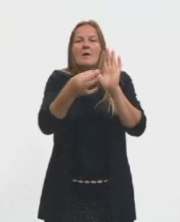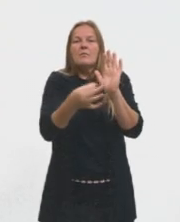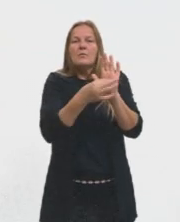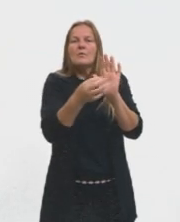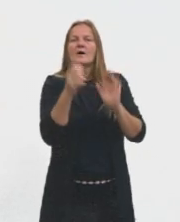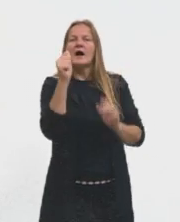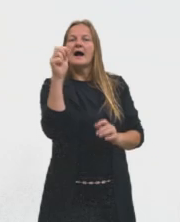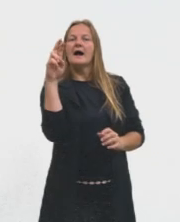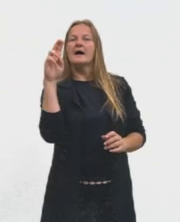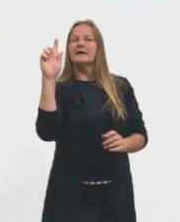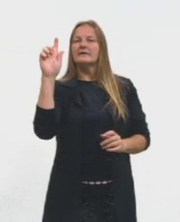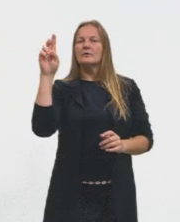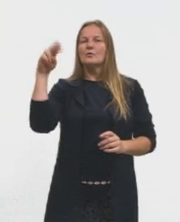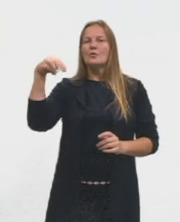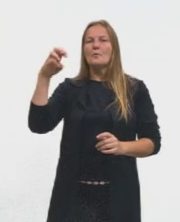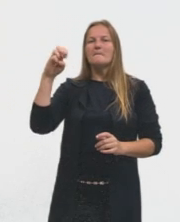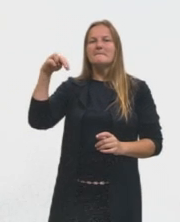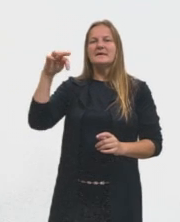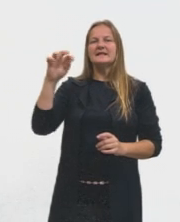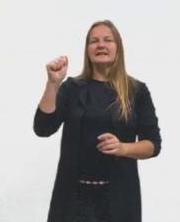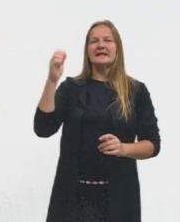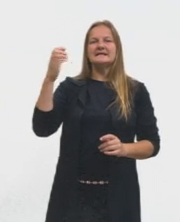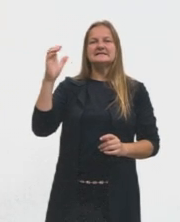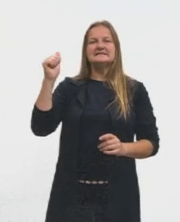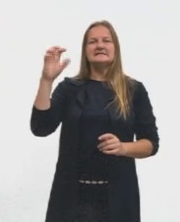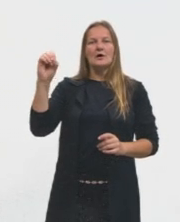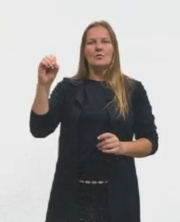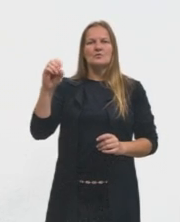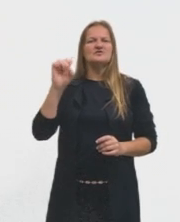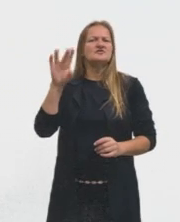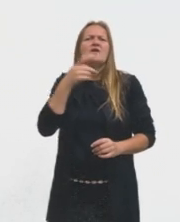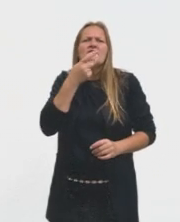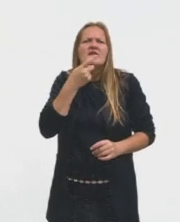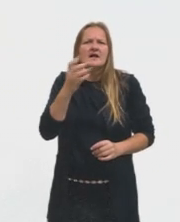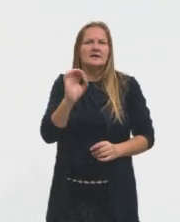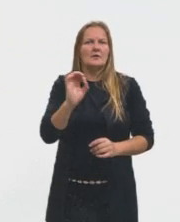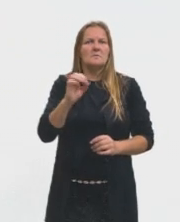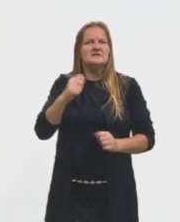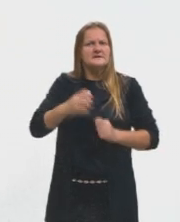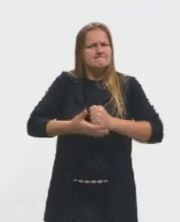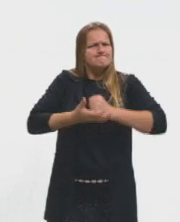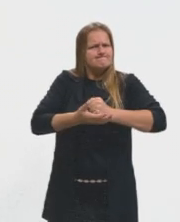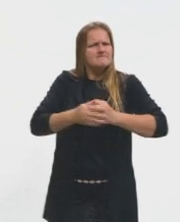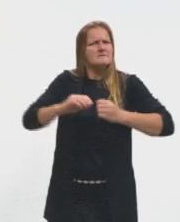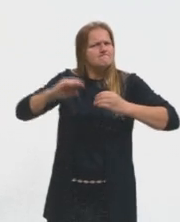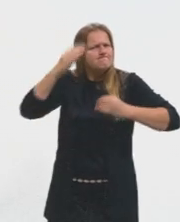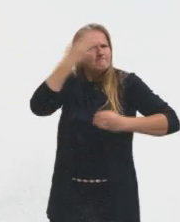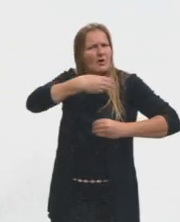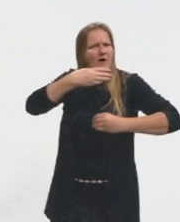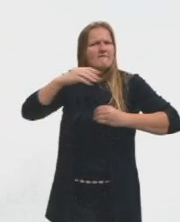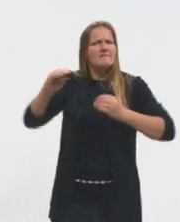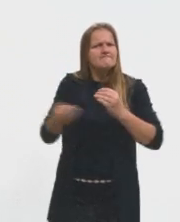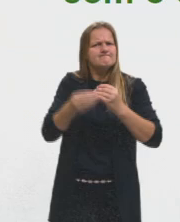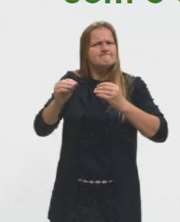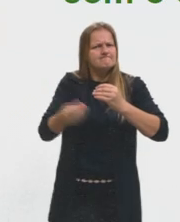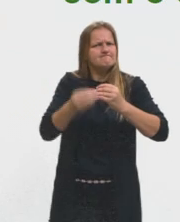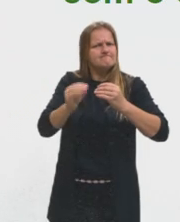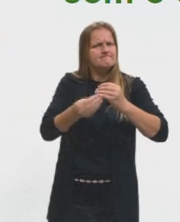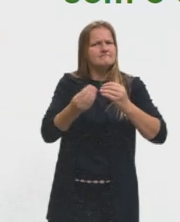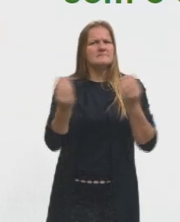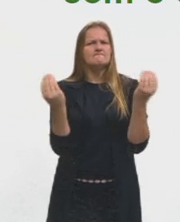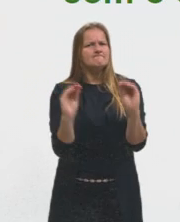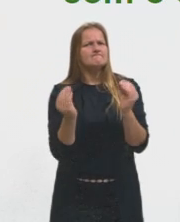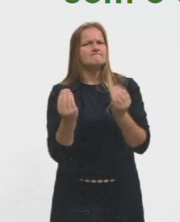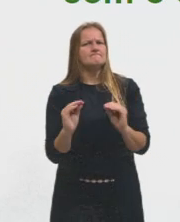né como eu vou descer tar e argumentar não basta só falar eu preciso embasar a minha fala daí eu tenho a minha ideia